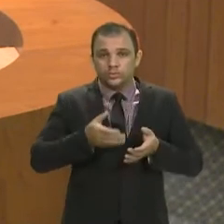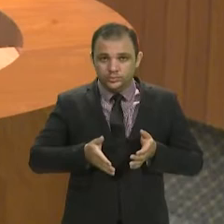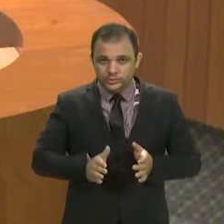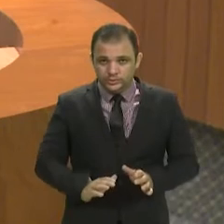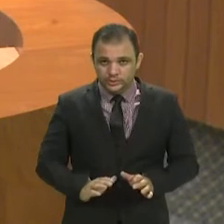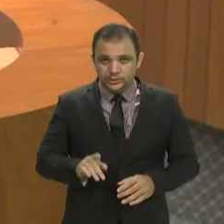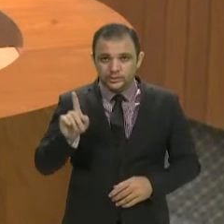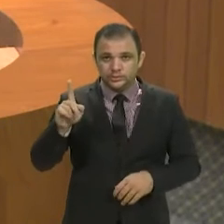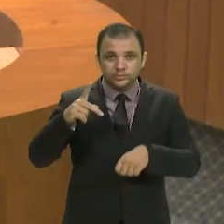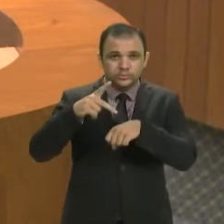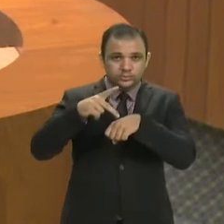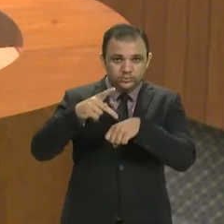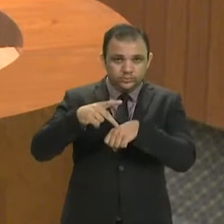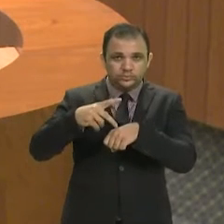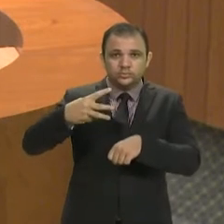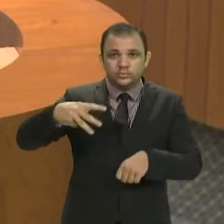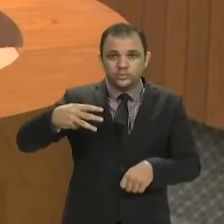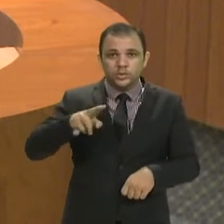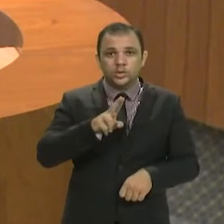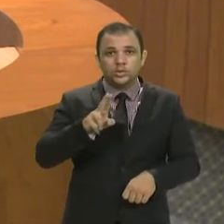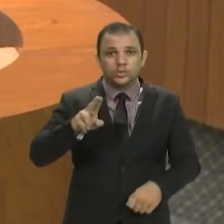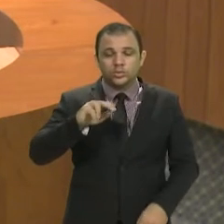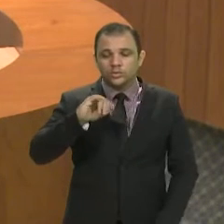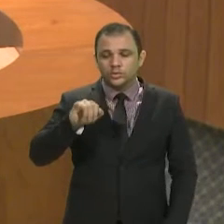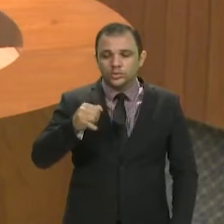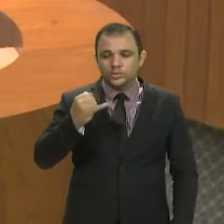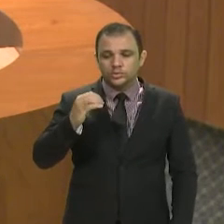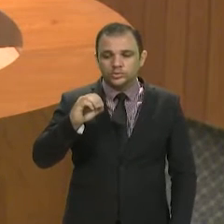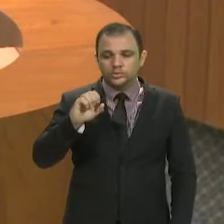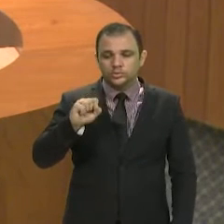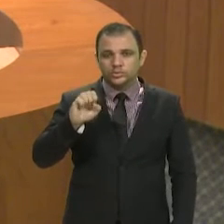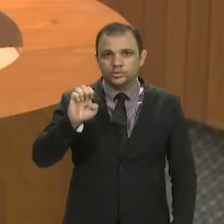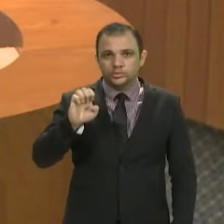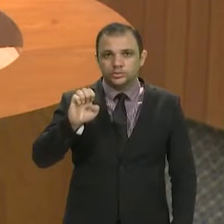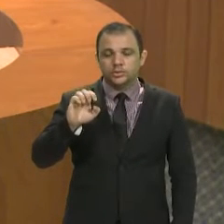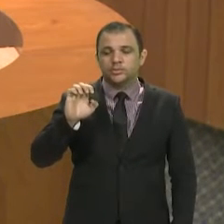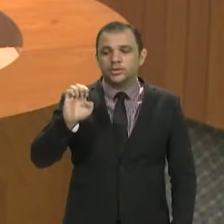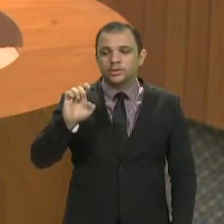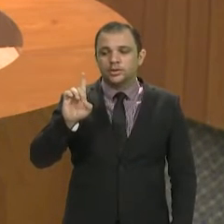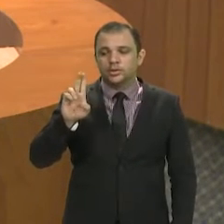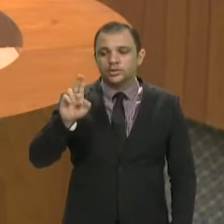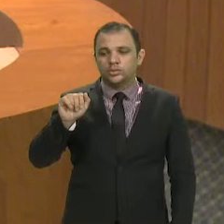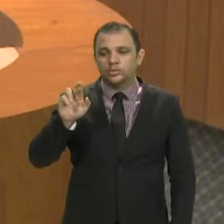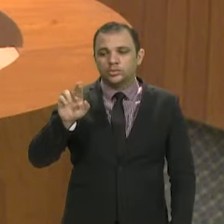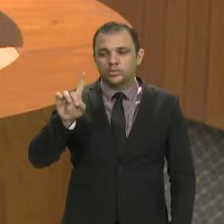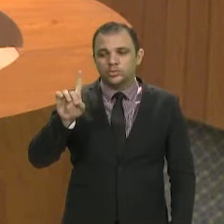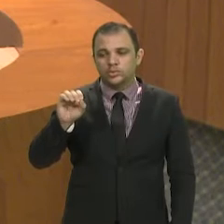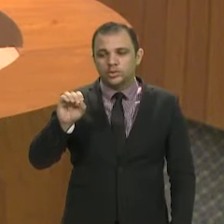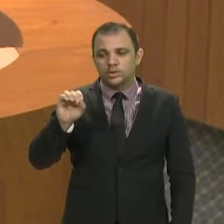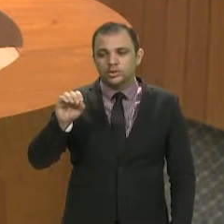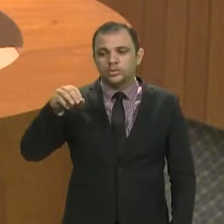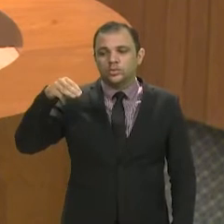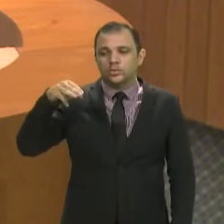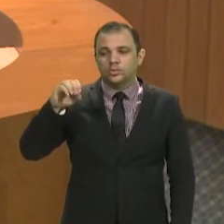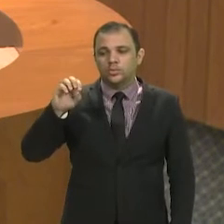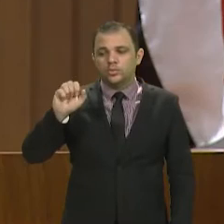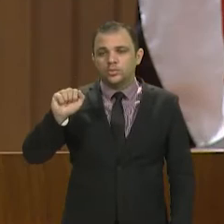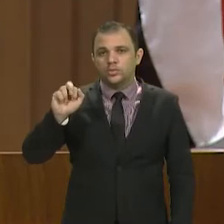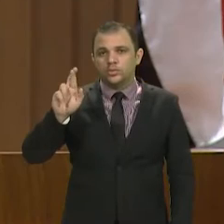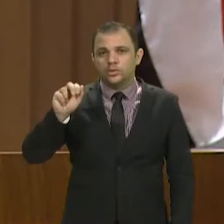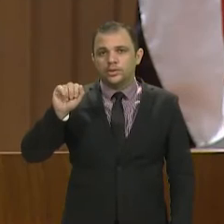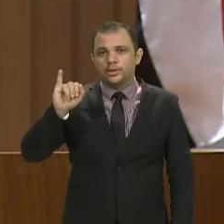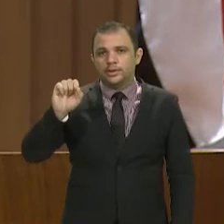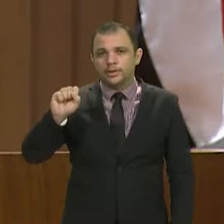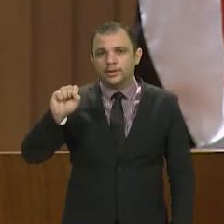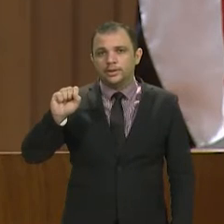Pedreiras, José Eduardo Moraes Rego Souza. José Eduardo Moraes Rego